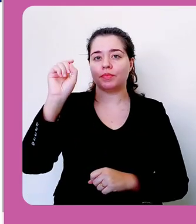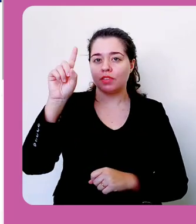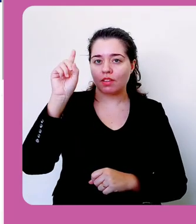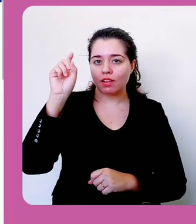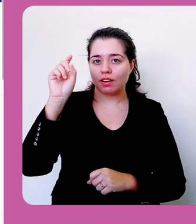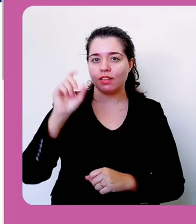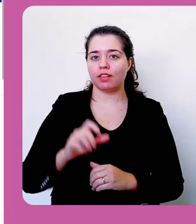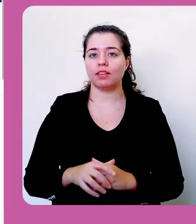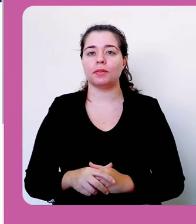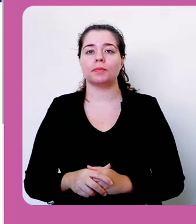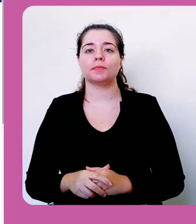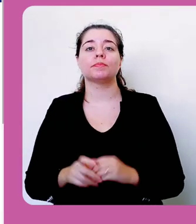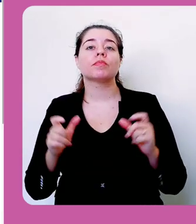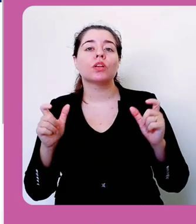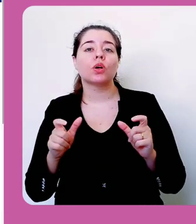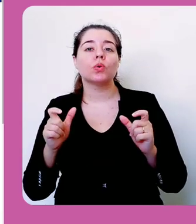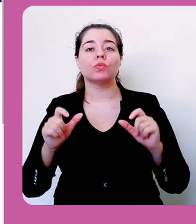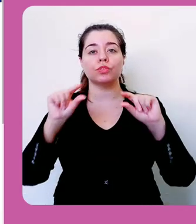clicar